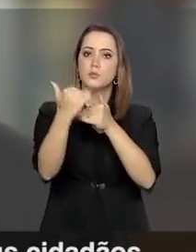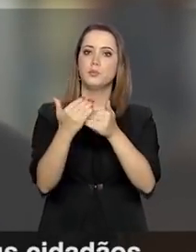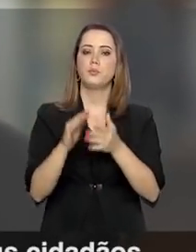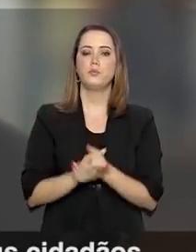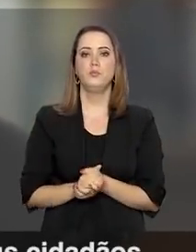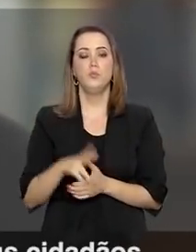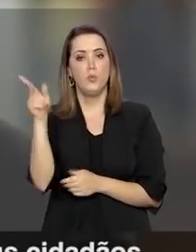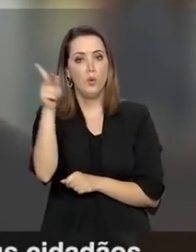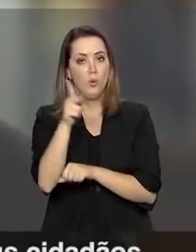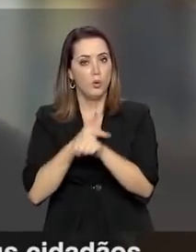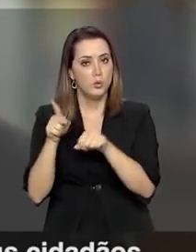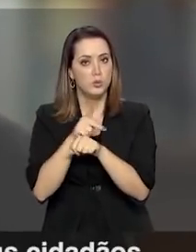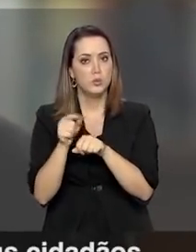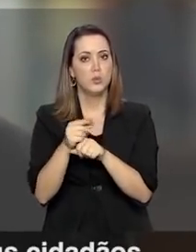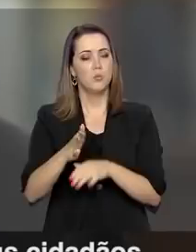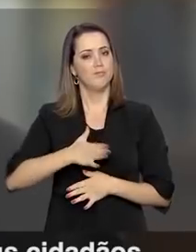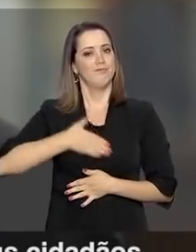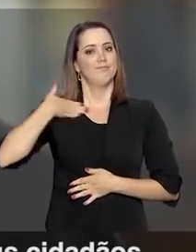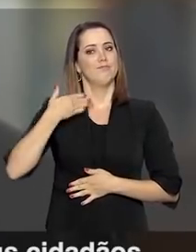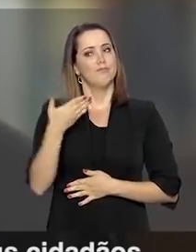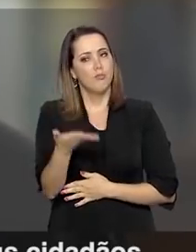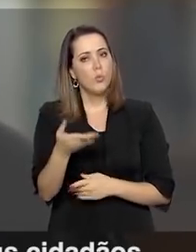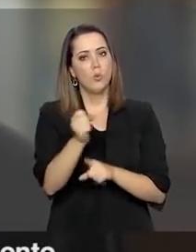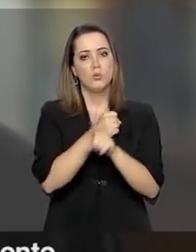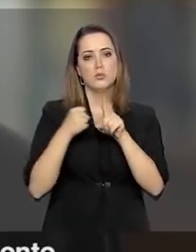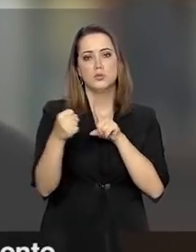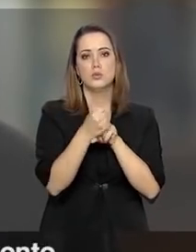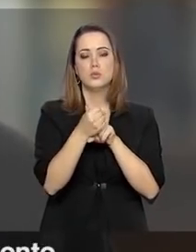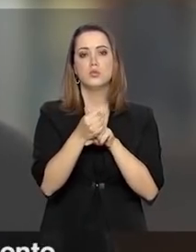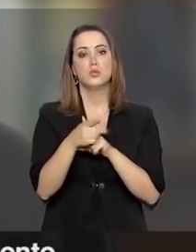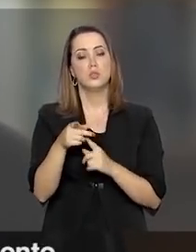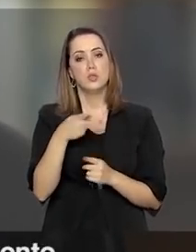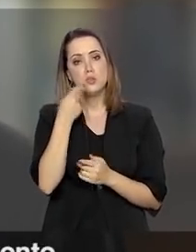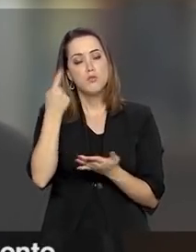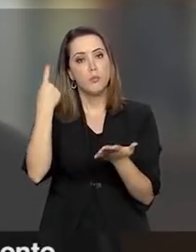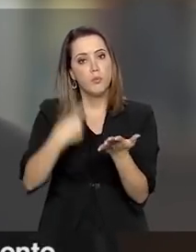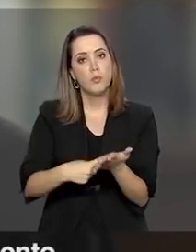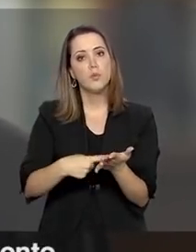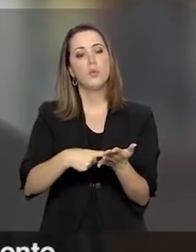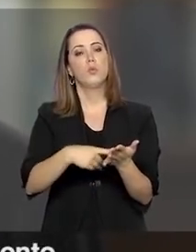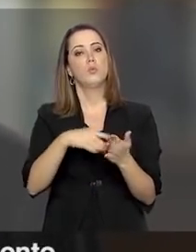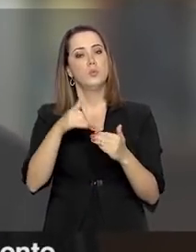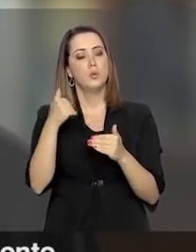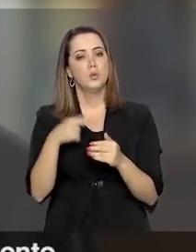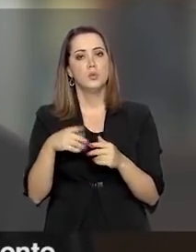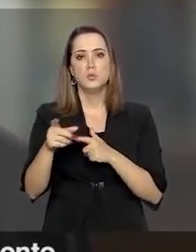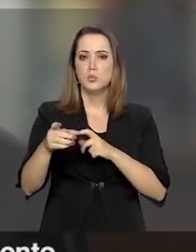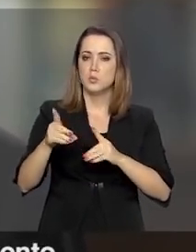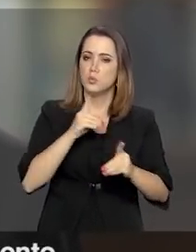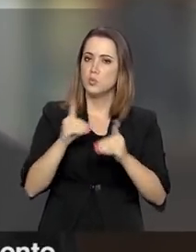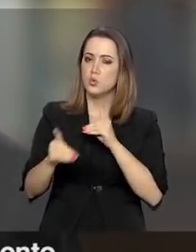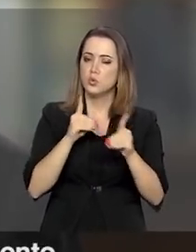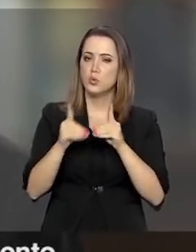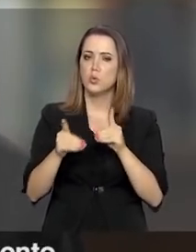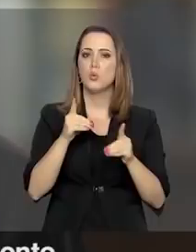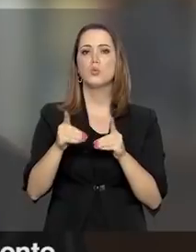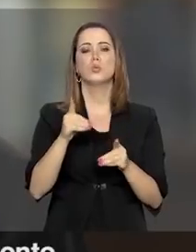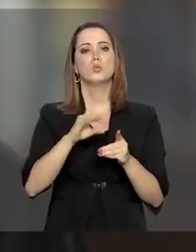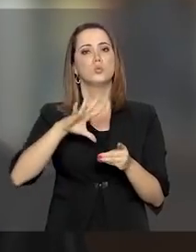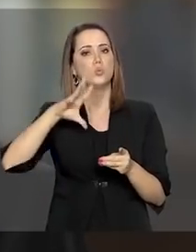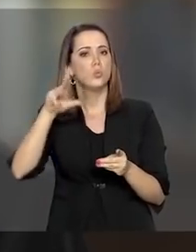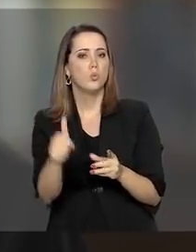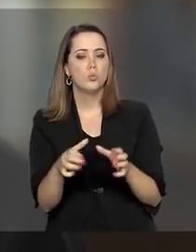de crescimento do país que dê orgulho aos seus cidadãos reitero portanto meu compromisso de dialogar democraticamente